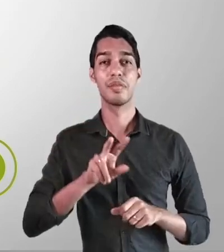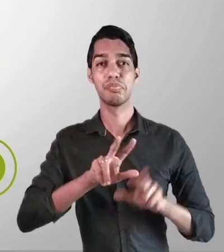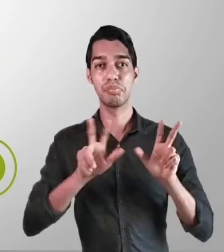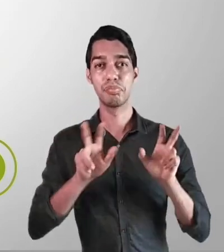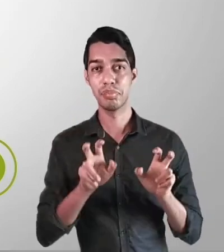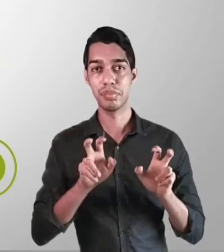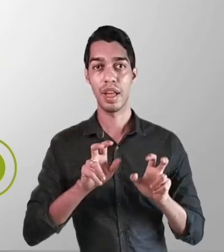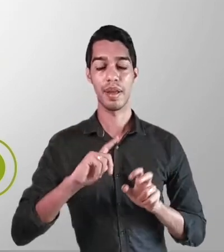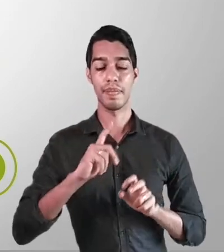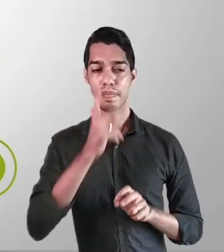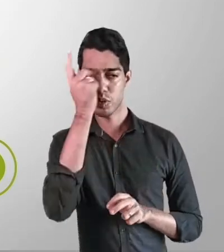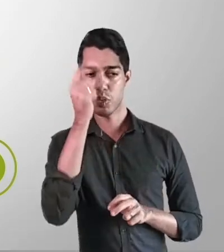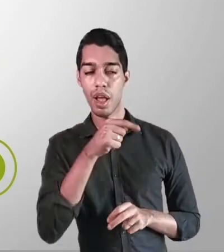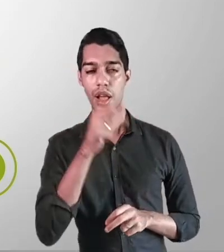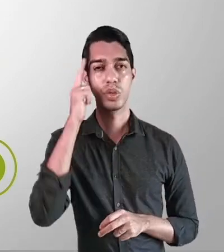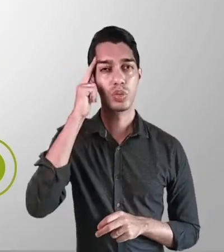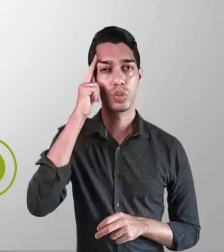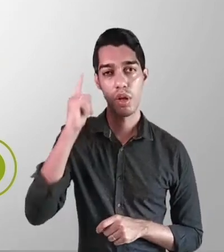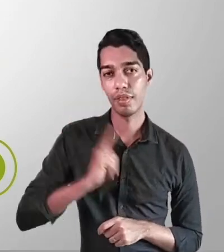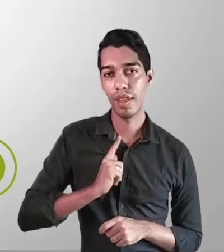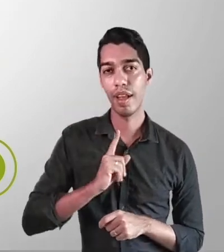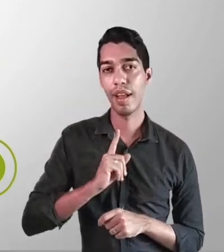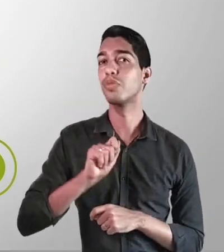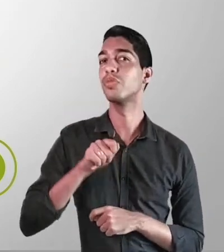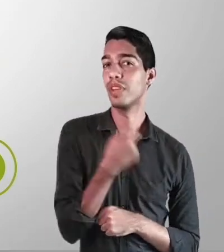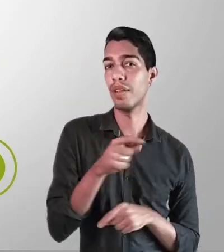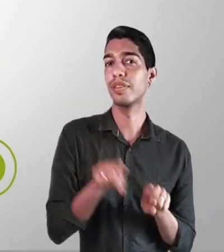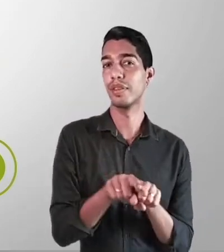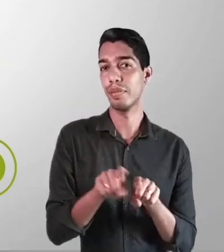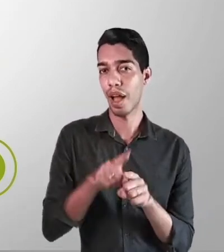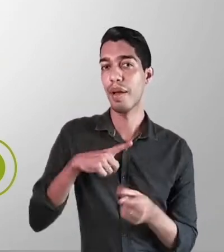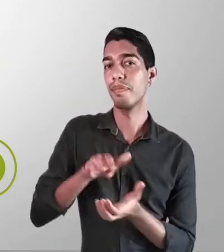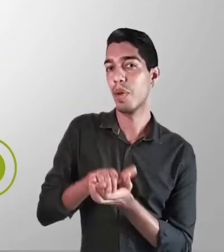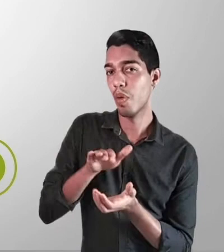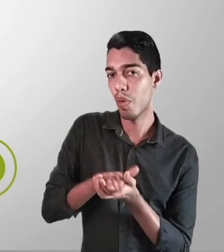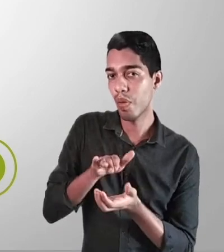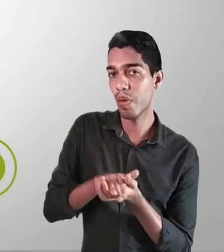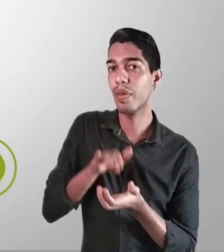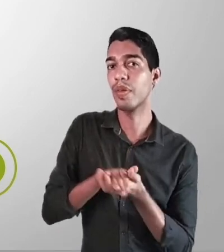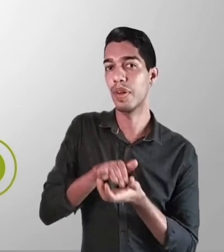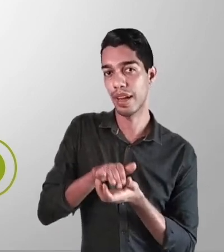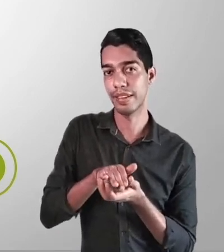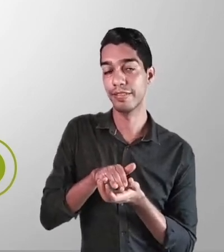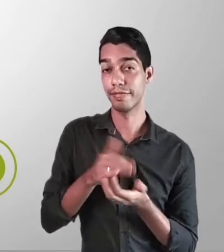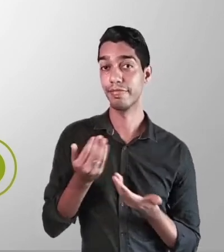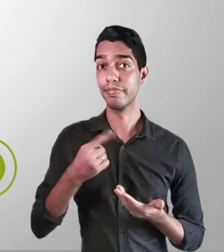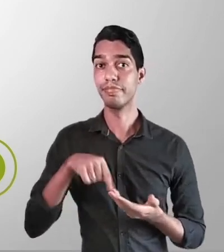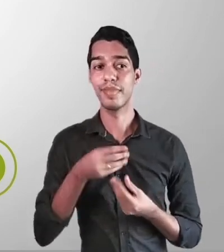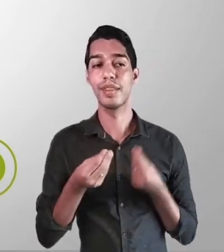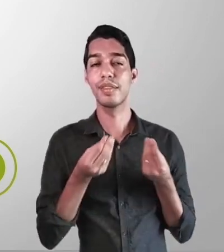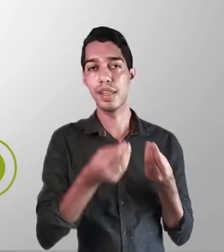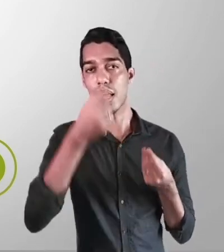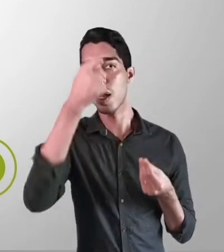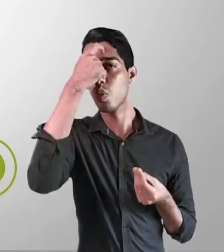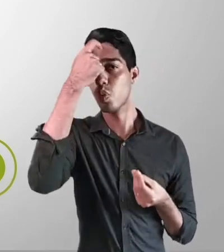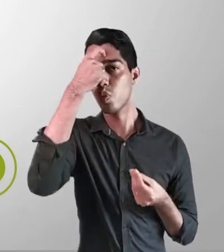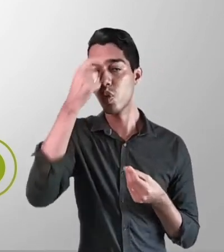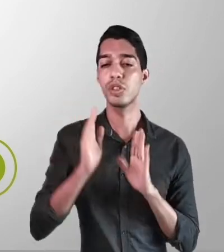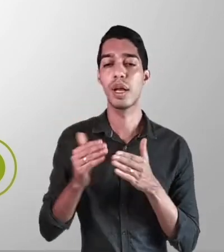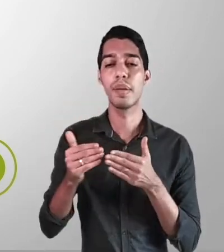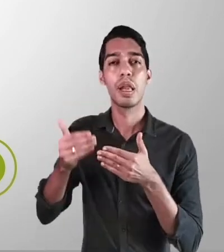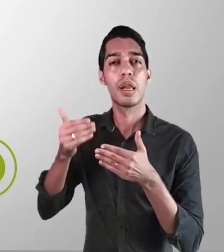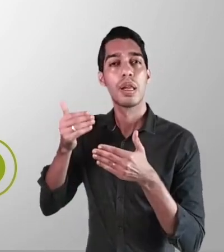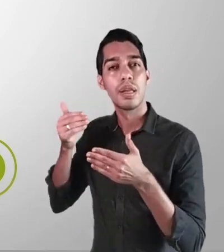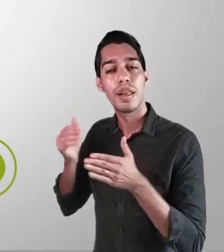concurso é estimular o conhecimento, mais do que isso, uma reflexão e a conscientização sobre a importância de, desde cedo, as